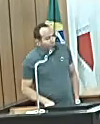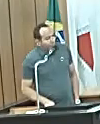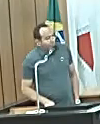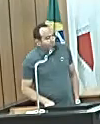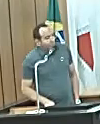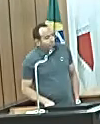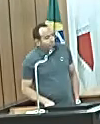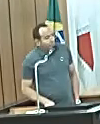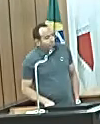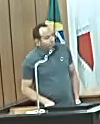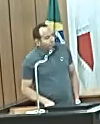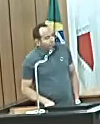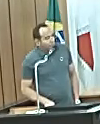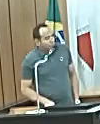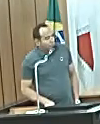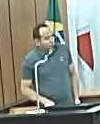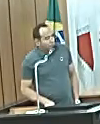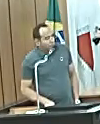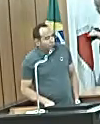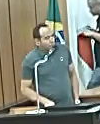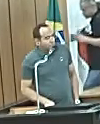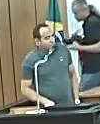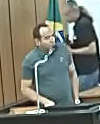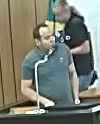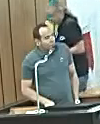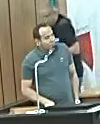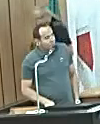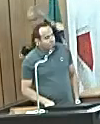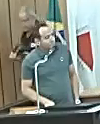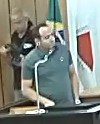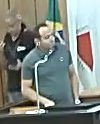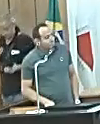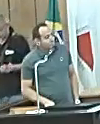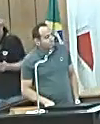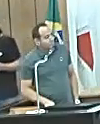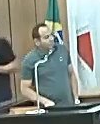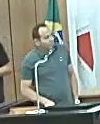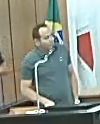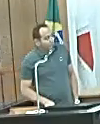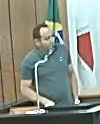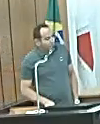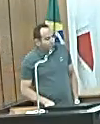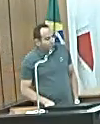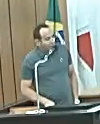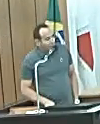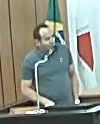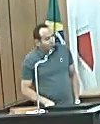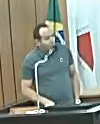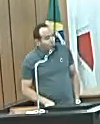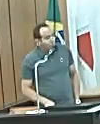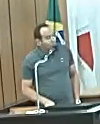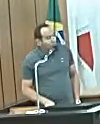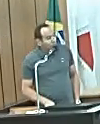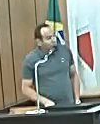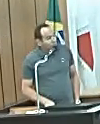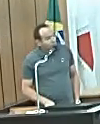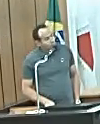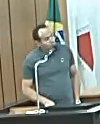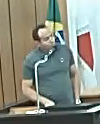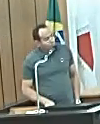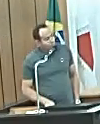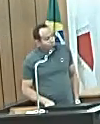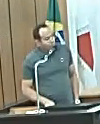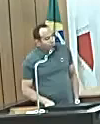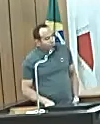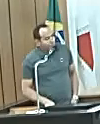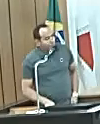cumprimentar o deputado sargento rodrigues representante do legislativo